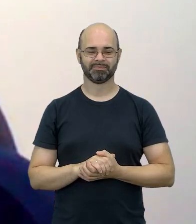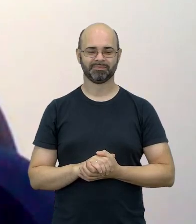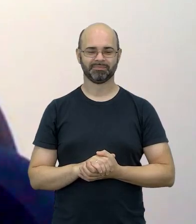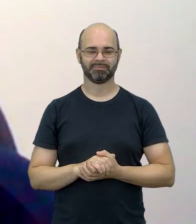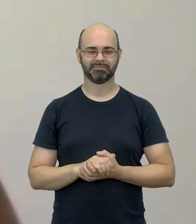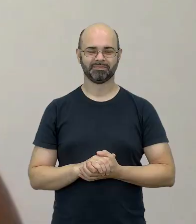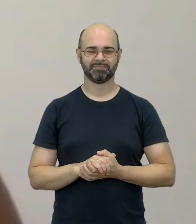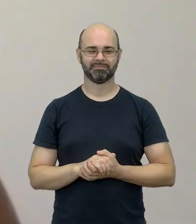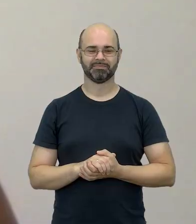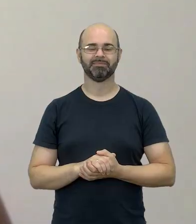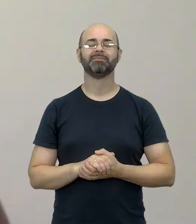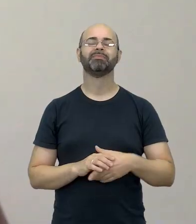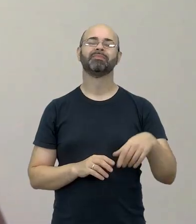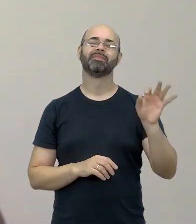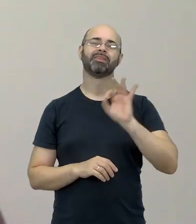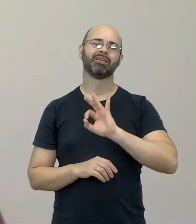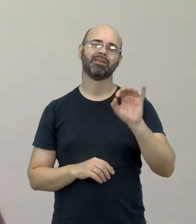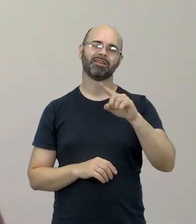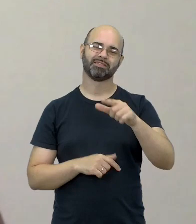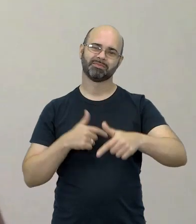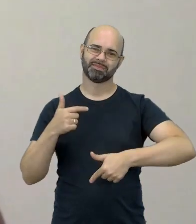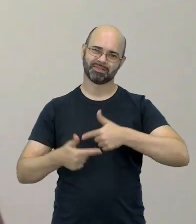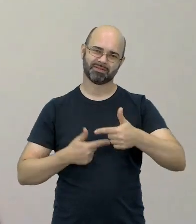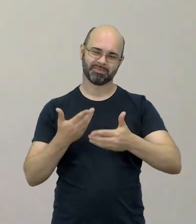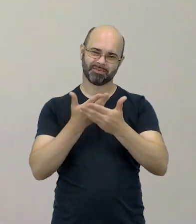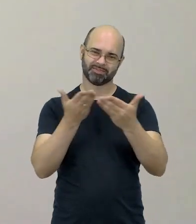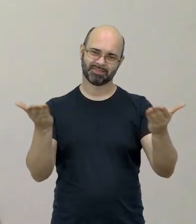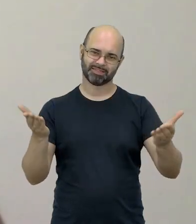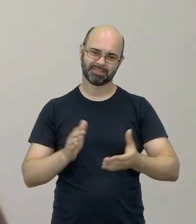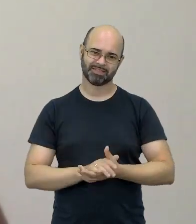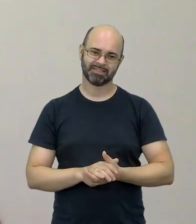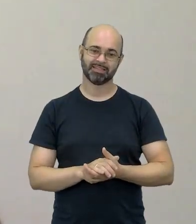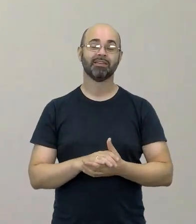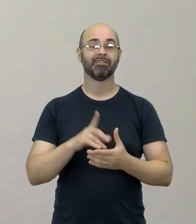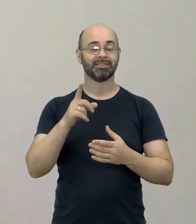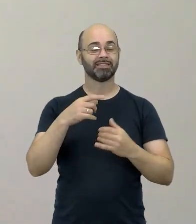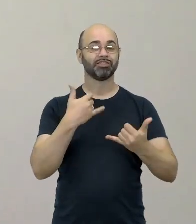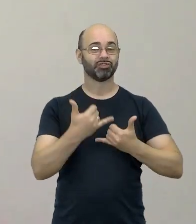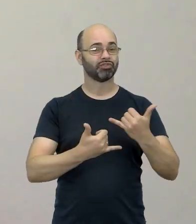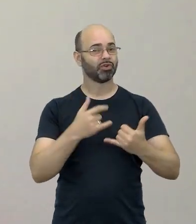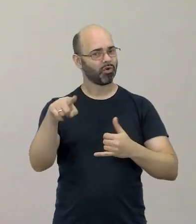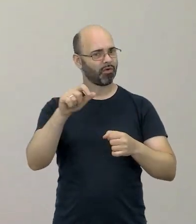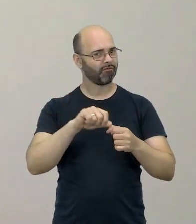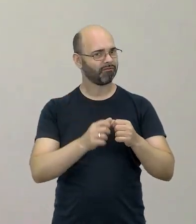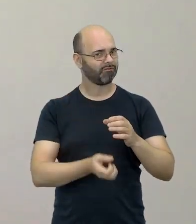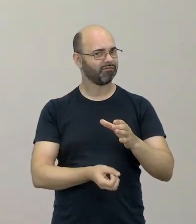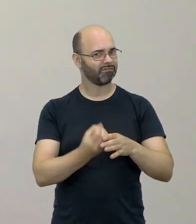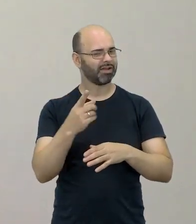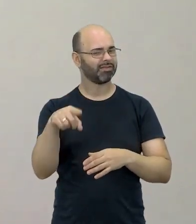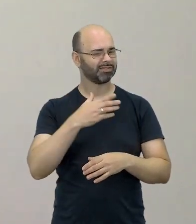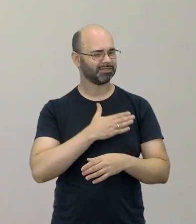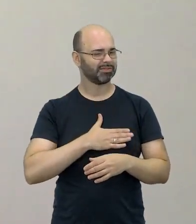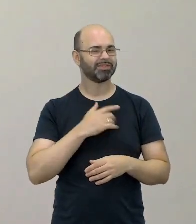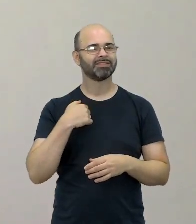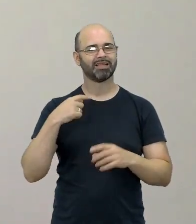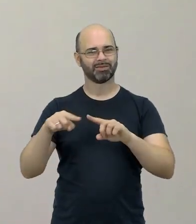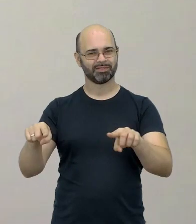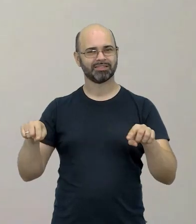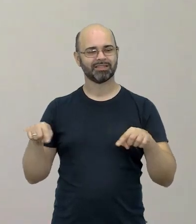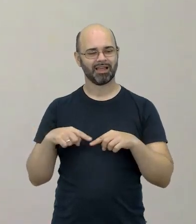Eu desejo um excelente trabalho para vocês. Façam o jogo, vocês vão gostar. Eu também já fiz na sala,